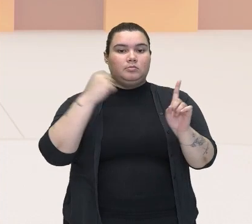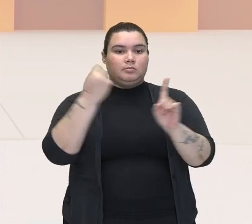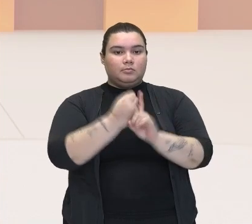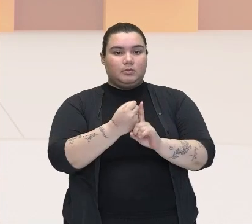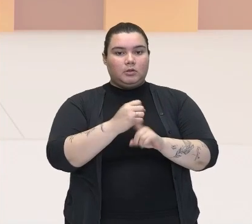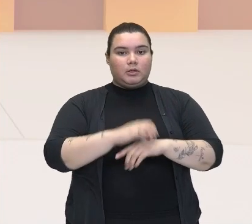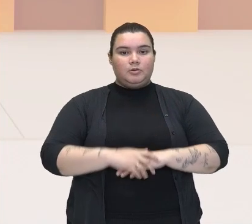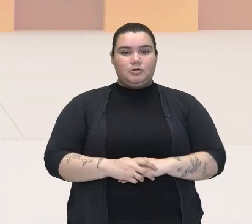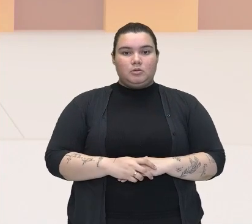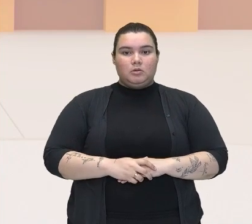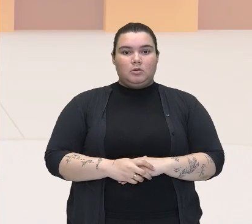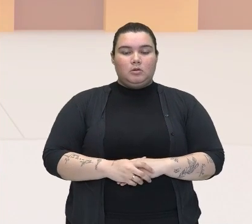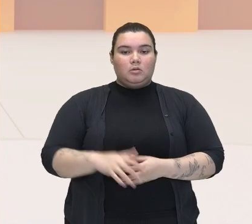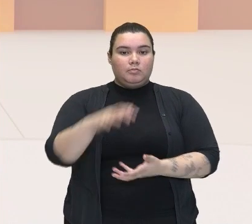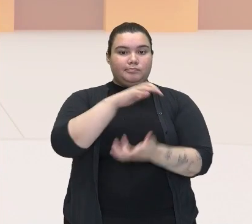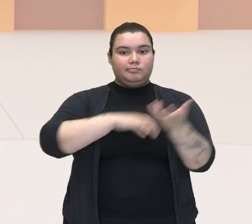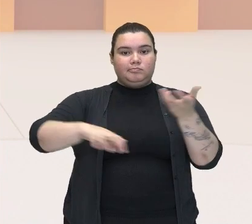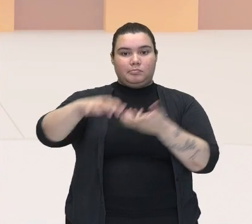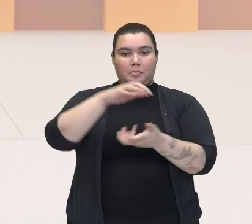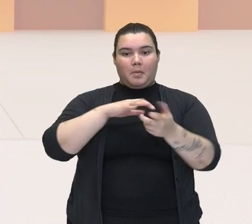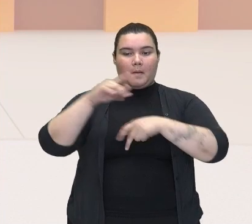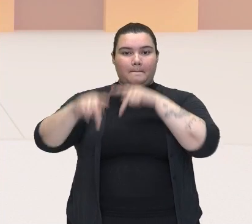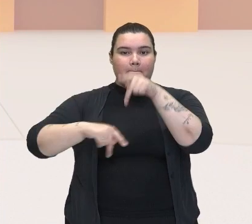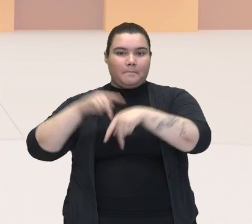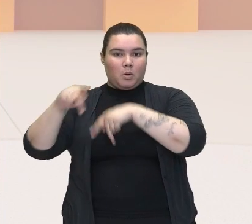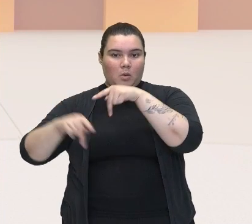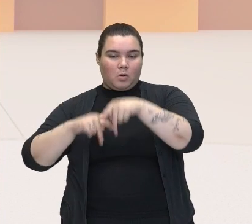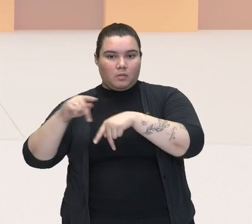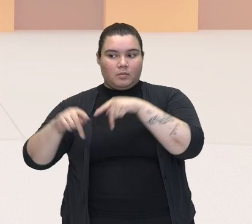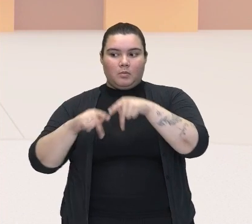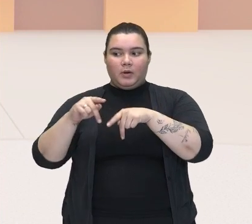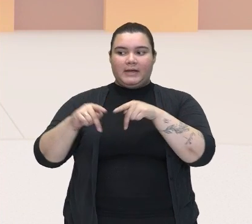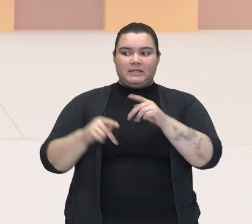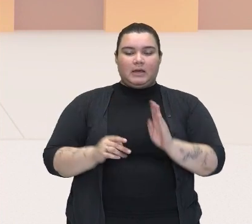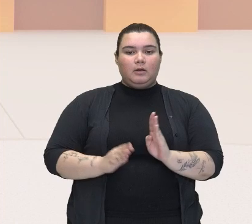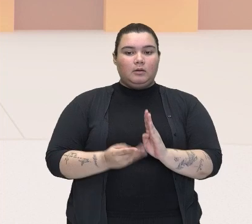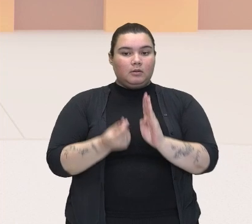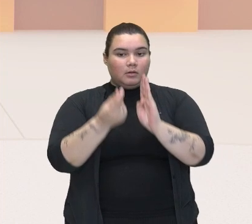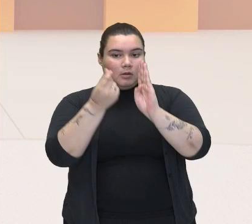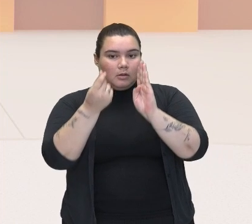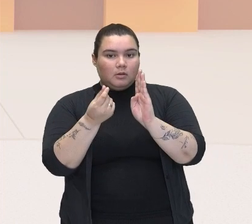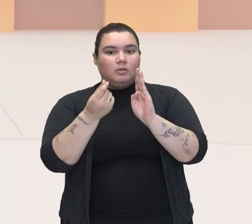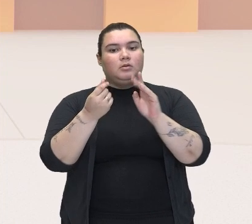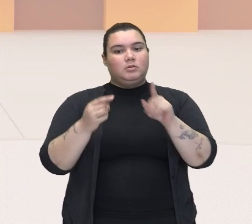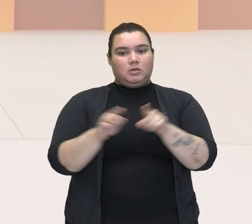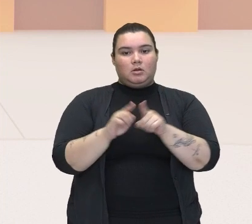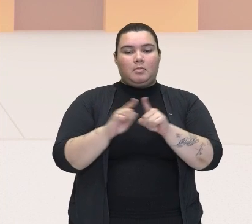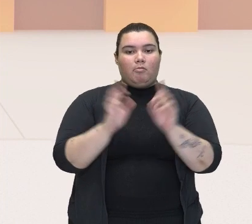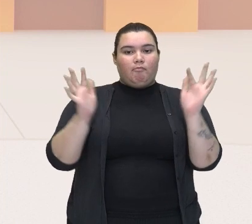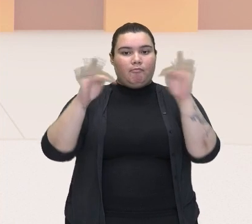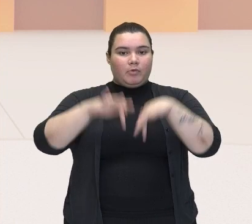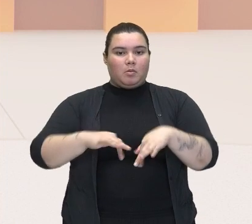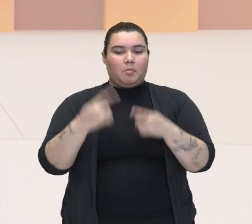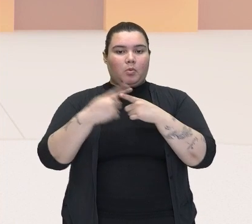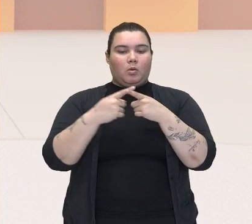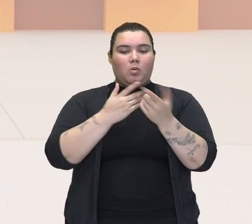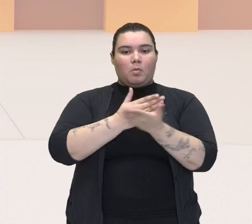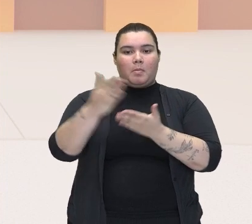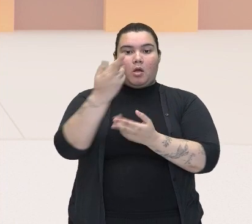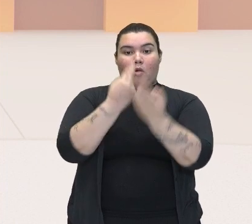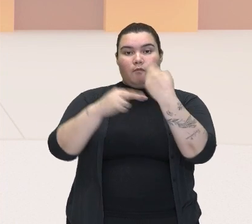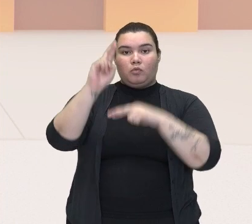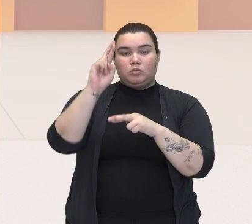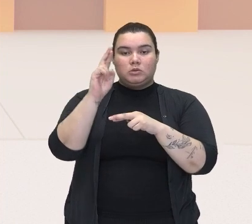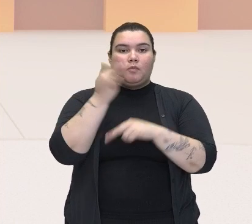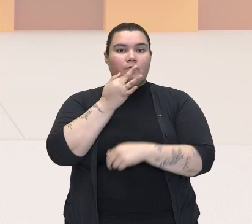sociedade, conflitos entre a burguesia nascente e o antigo regime, chegou ao fim pelas revoluções francesa